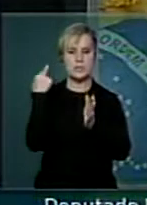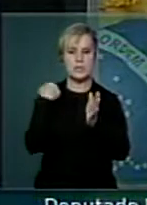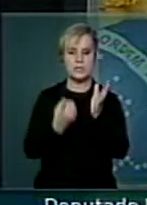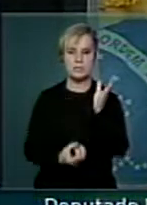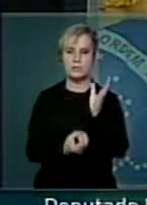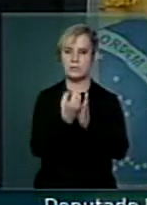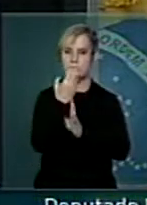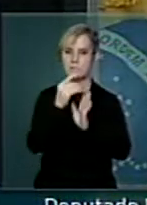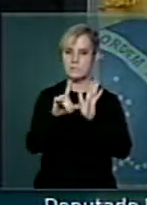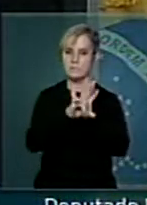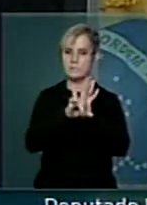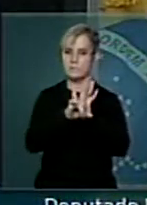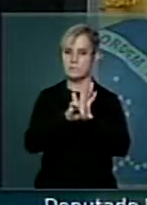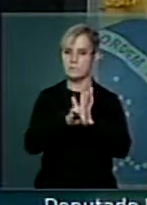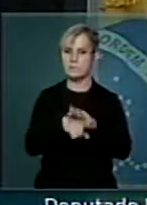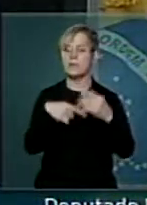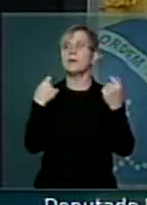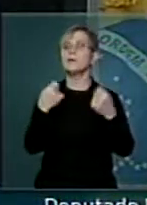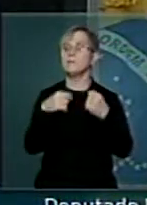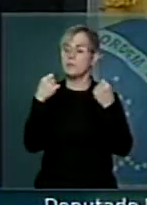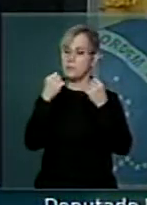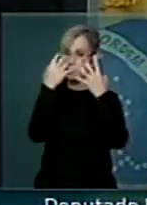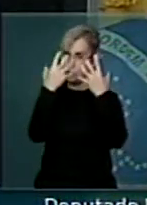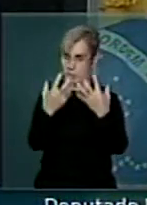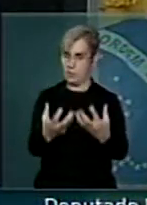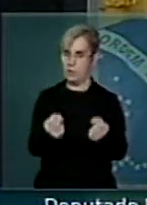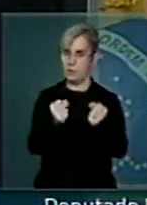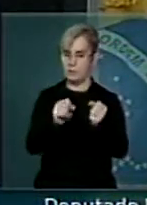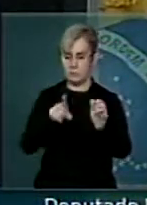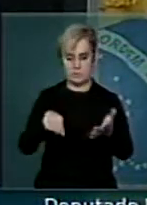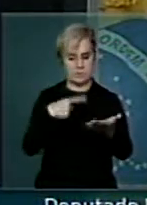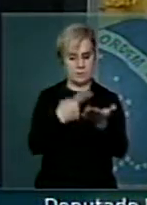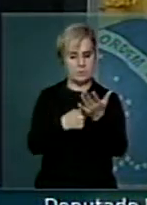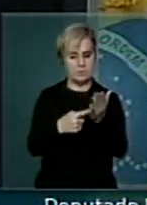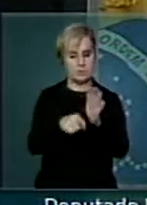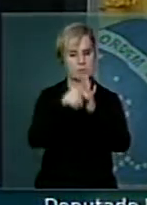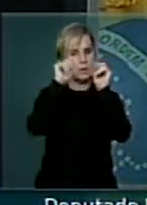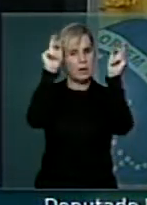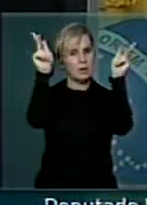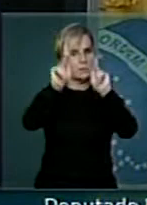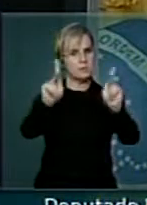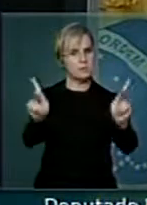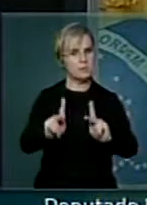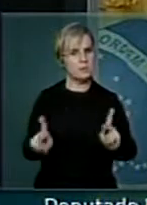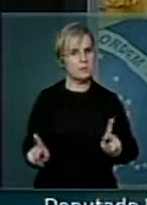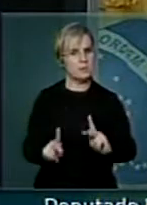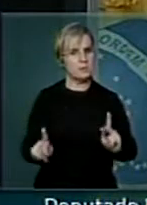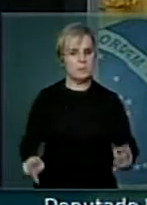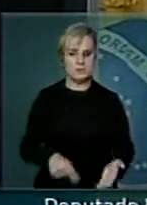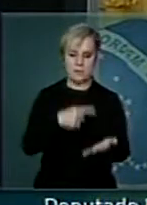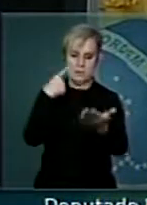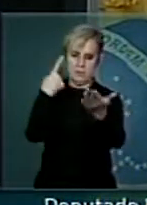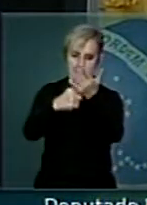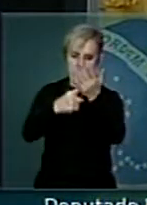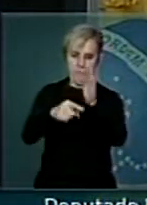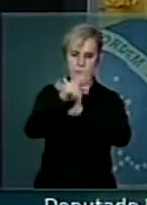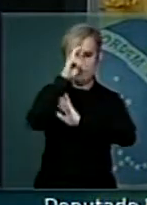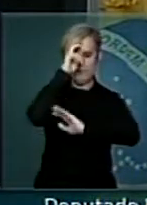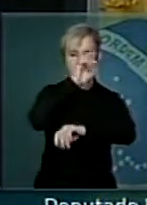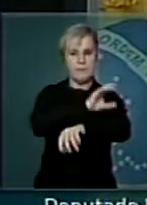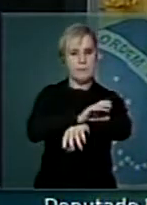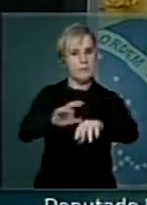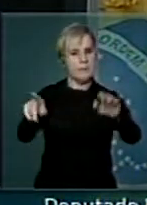e essa Casa de Leis deve assumir um compromisso com a paz, um compromisso com a cultura da